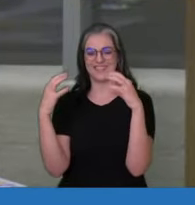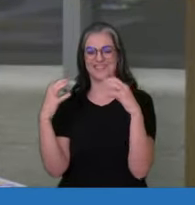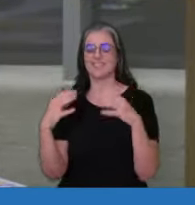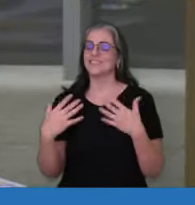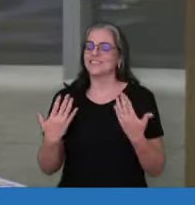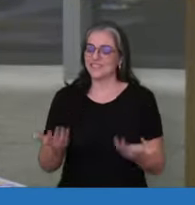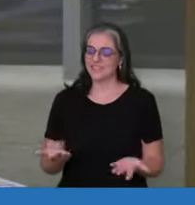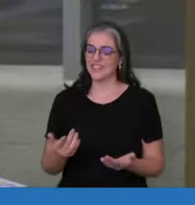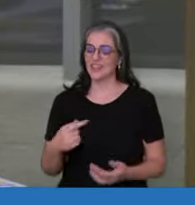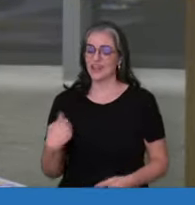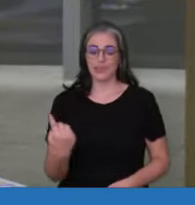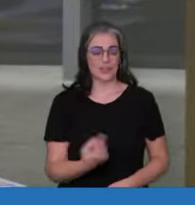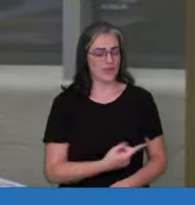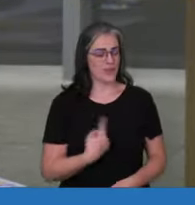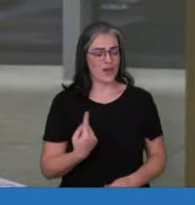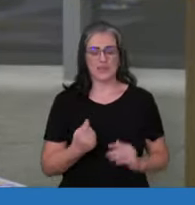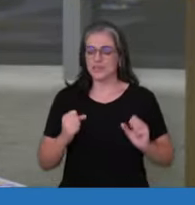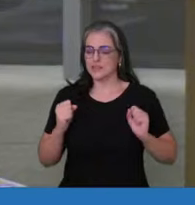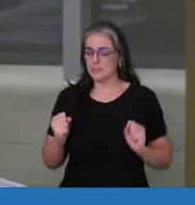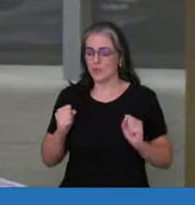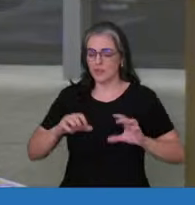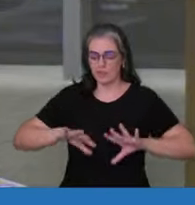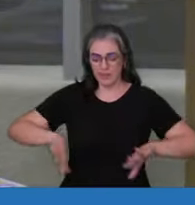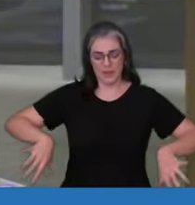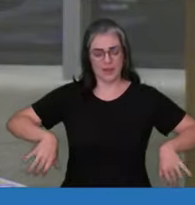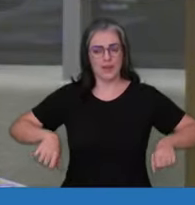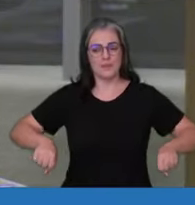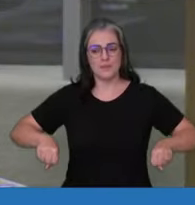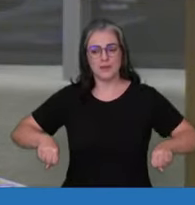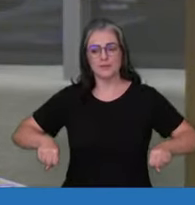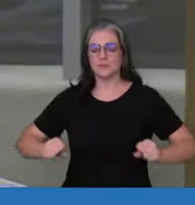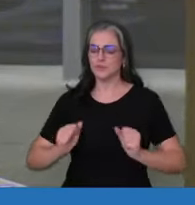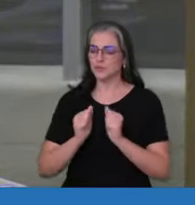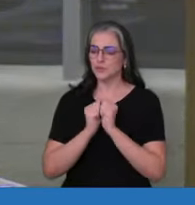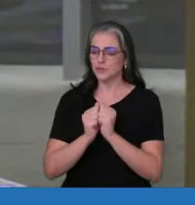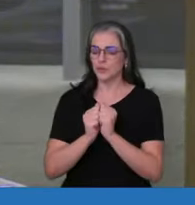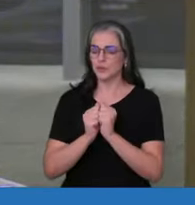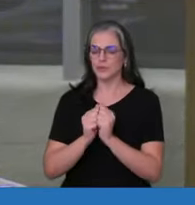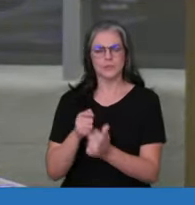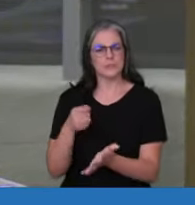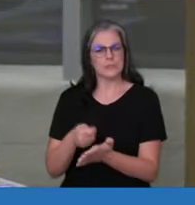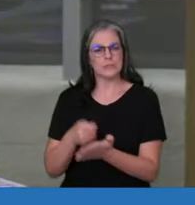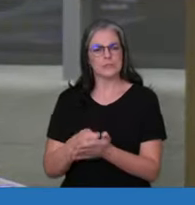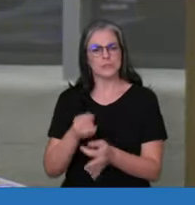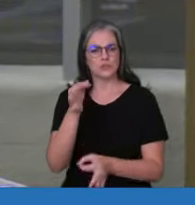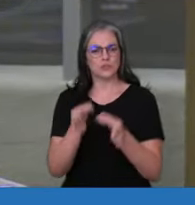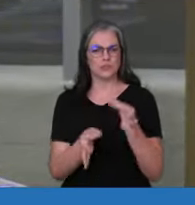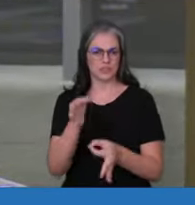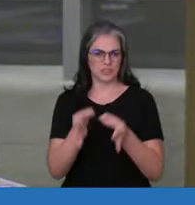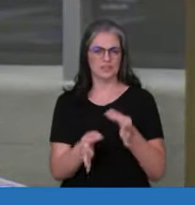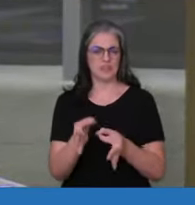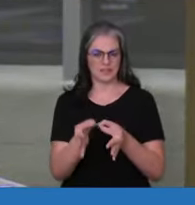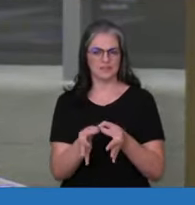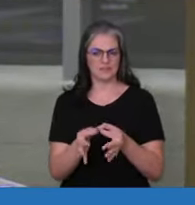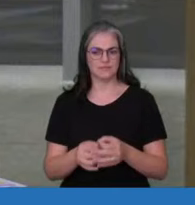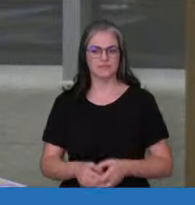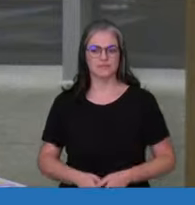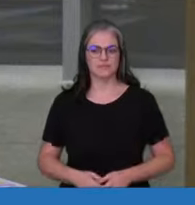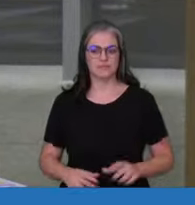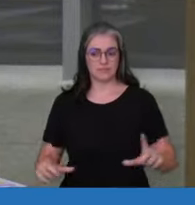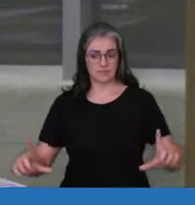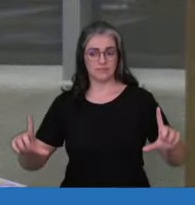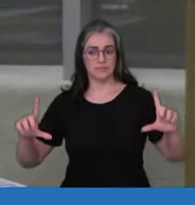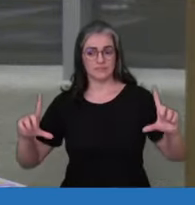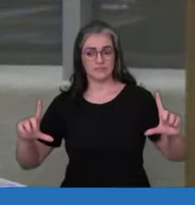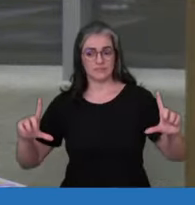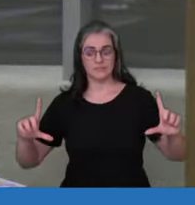que podemos dar as mãos para exigir justiça para Marielle. Aqui nós temos essa placa.